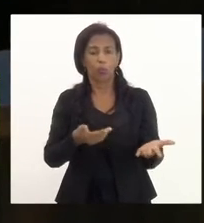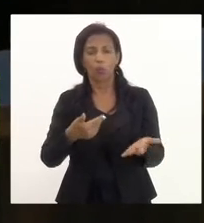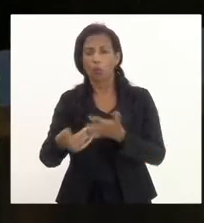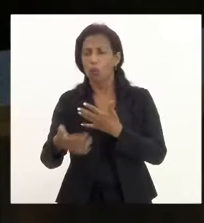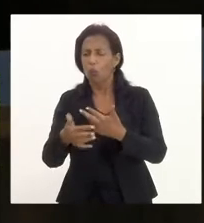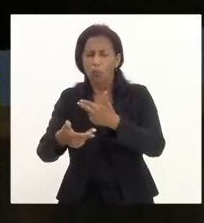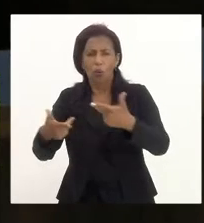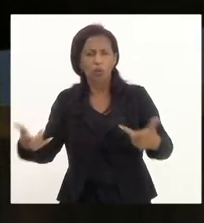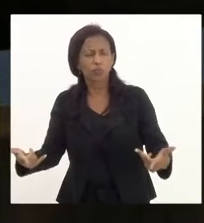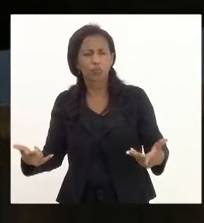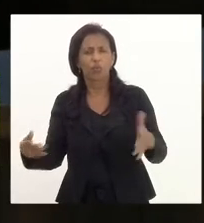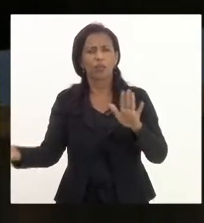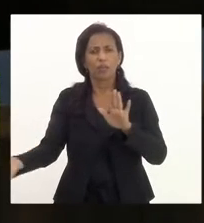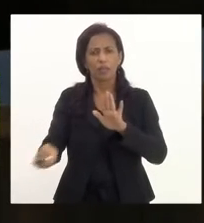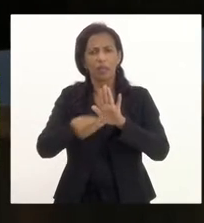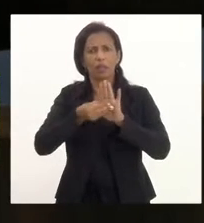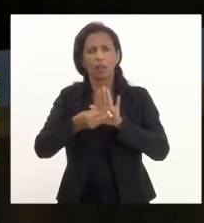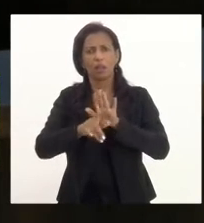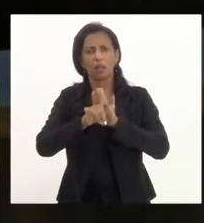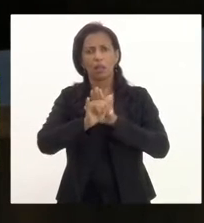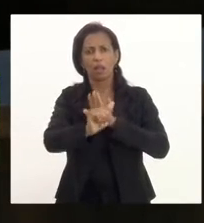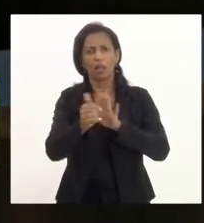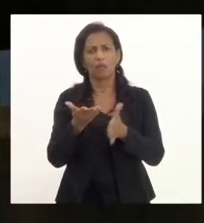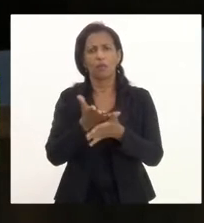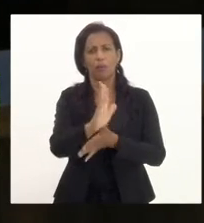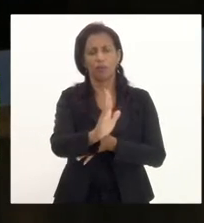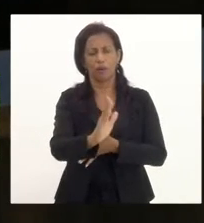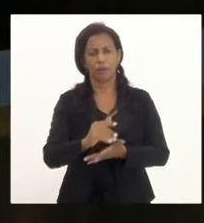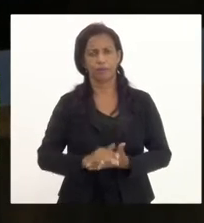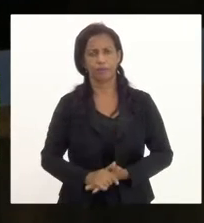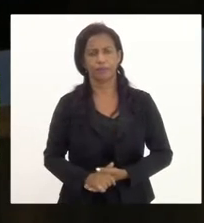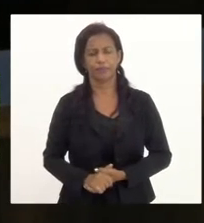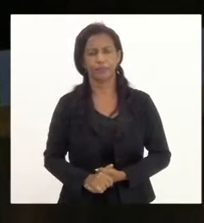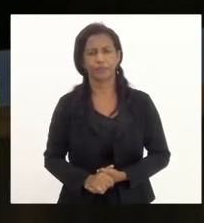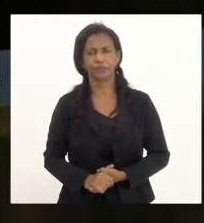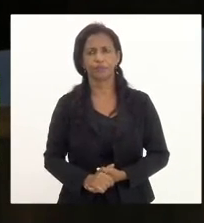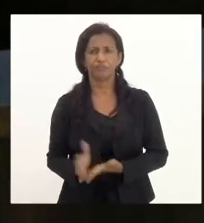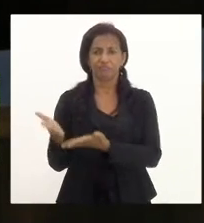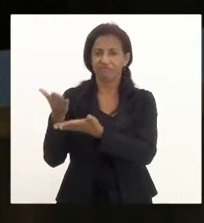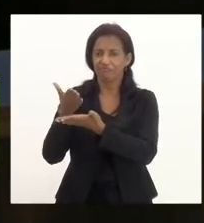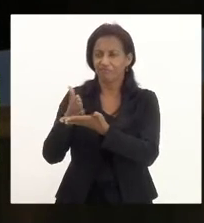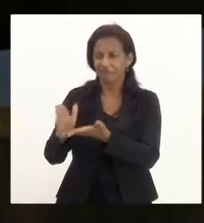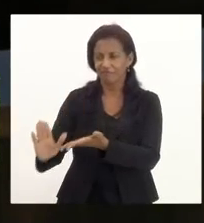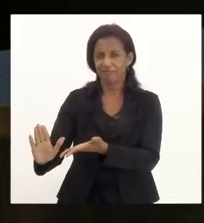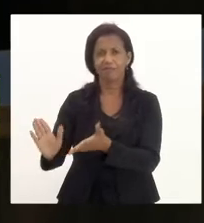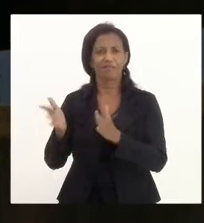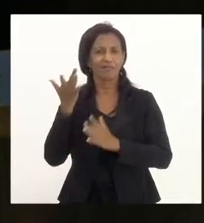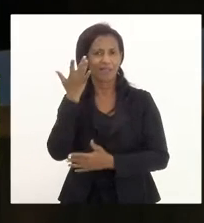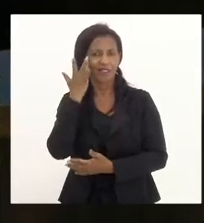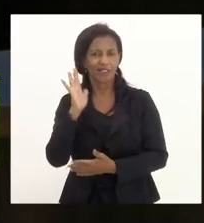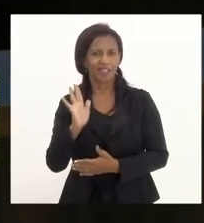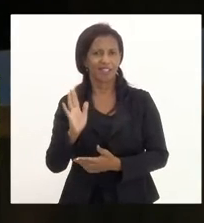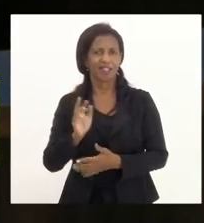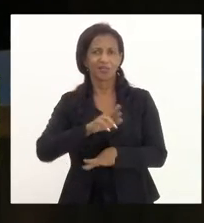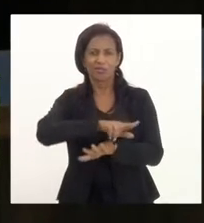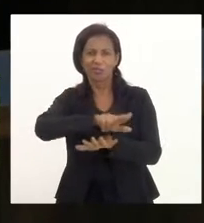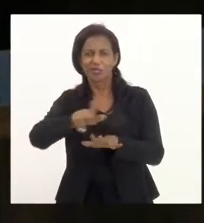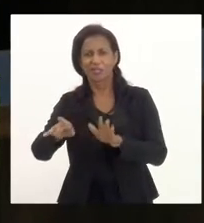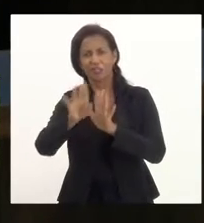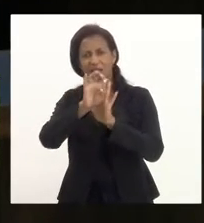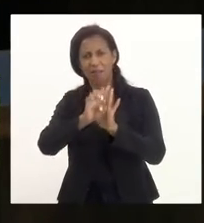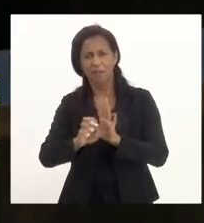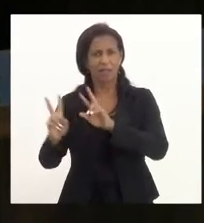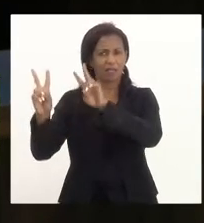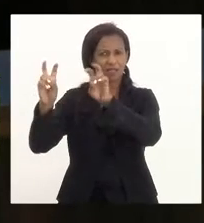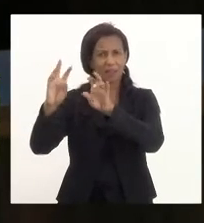estejam previstas na lei que foi aprovada de resto eu acho que são várias emendas